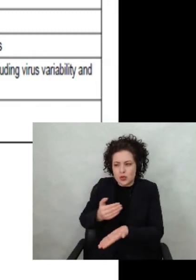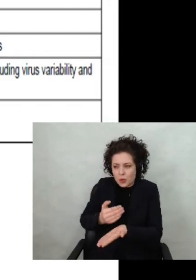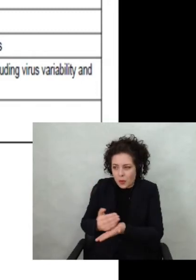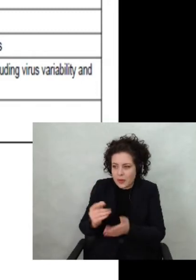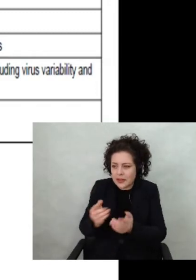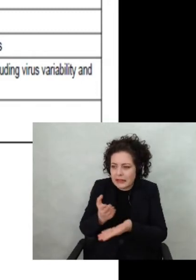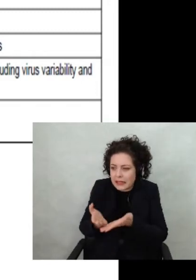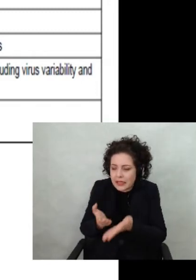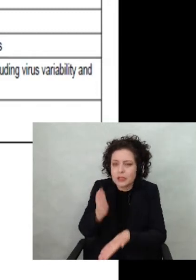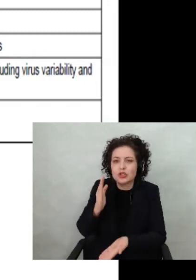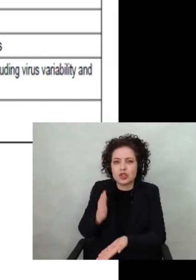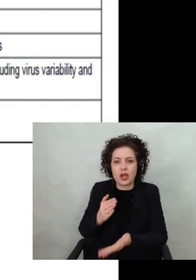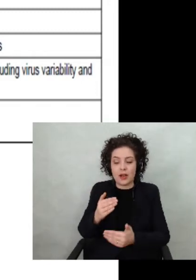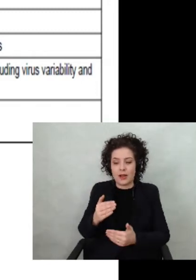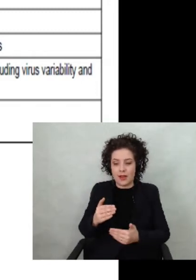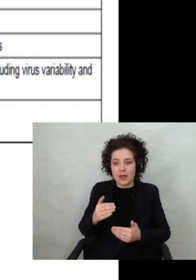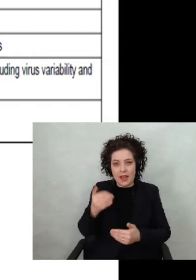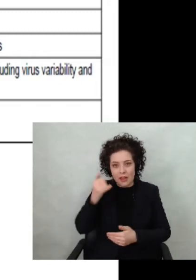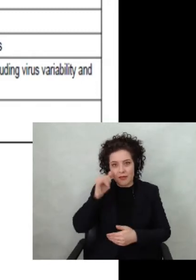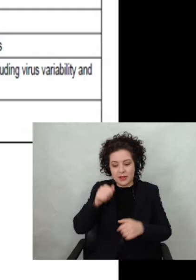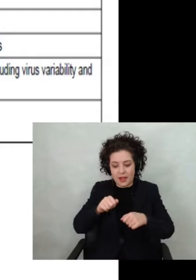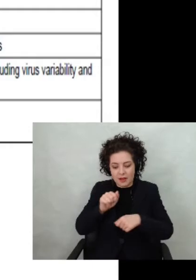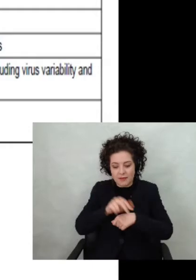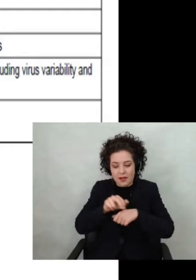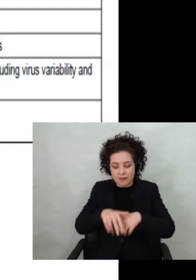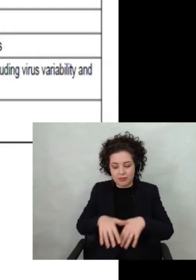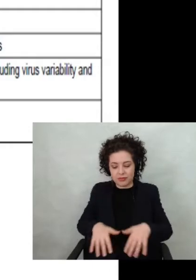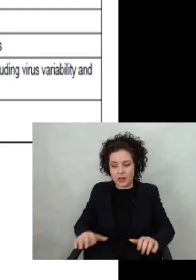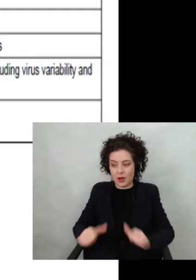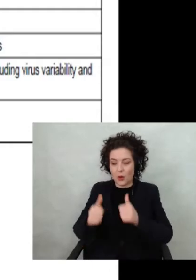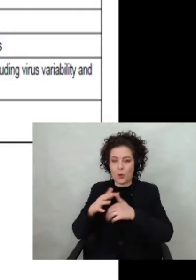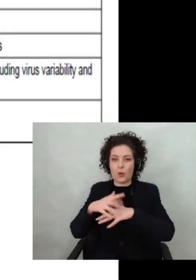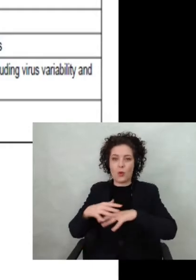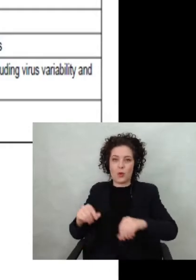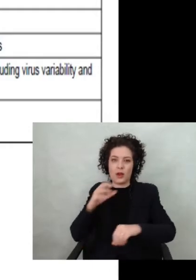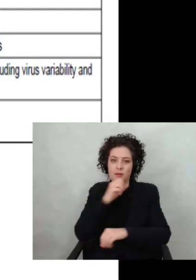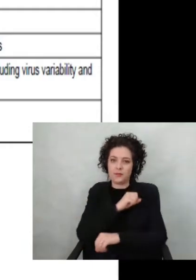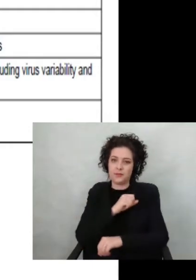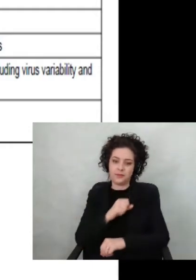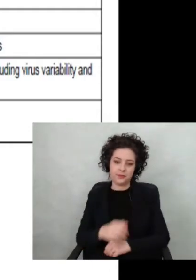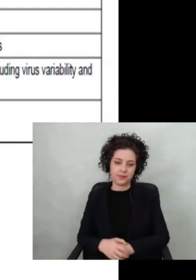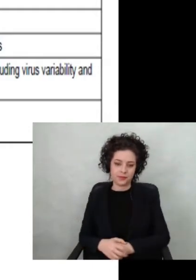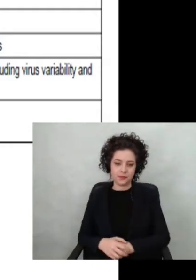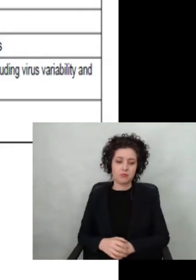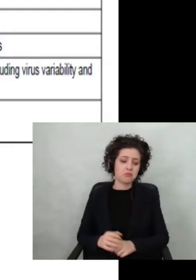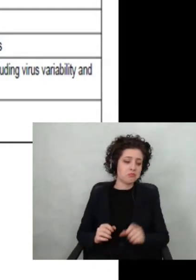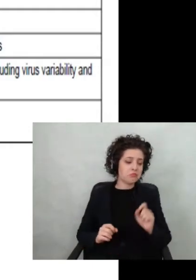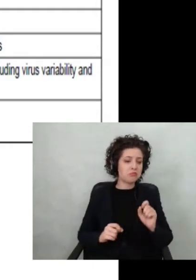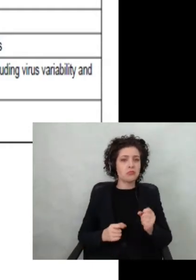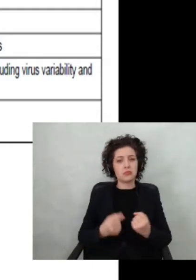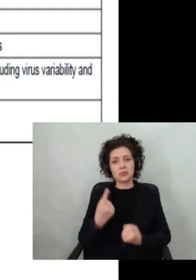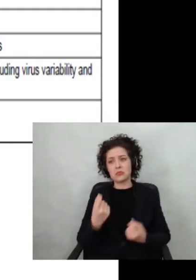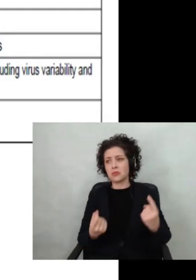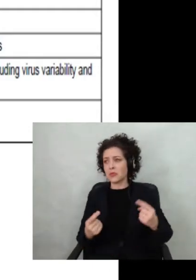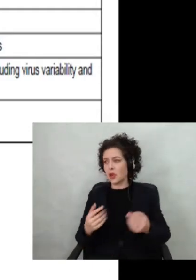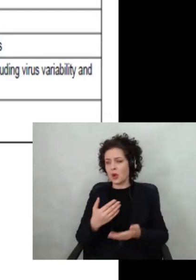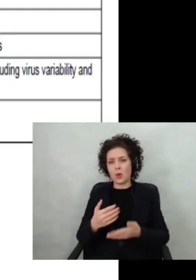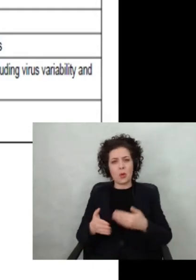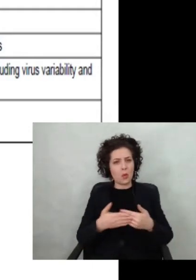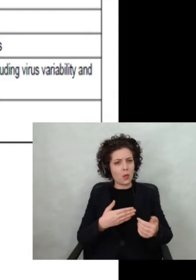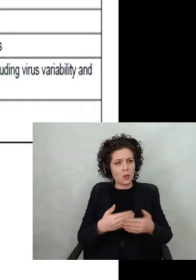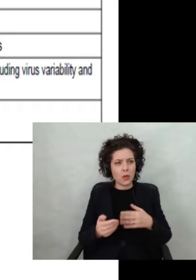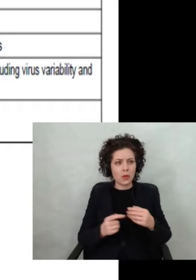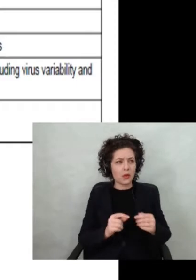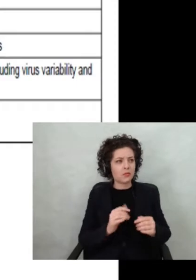a evolução seja melhor desses pacientes. Os efeitos adversos são os mesmos de qualquer transfusão de sangue